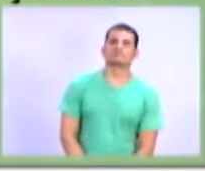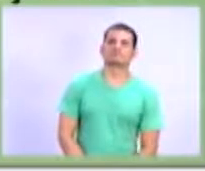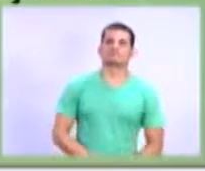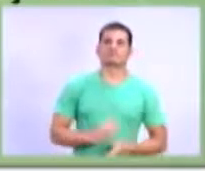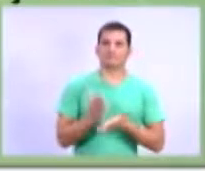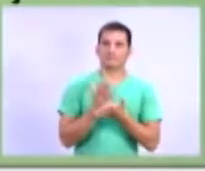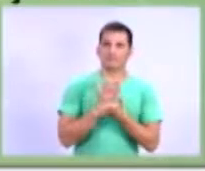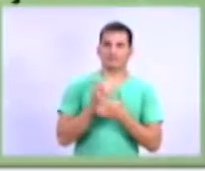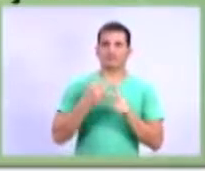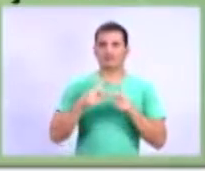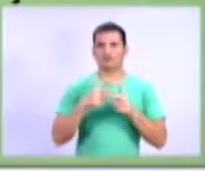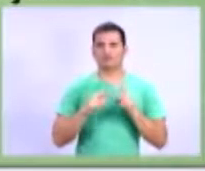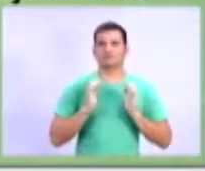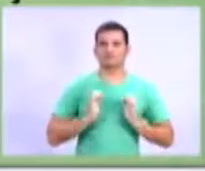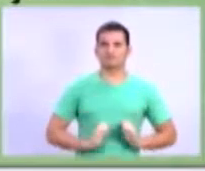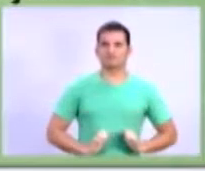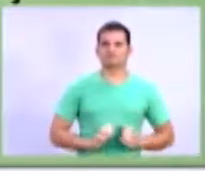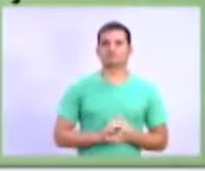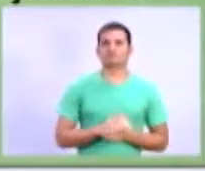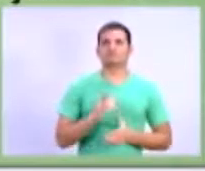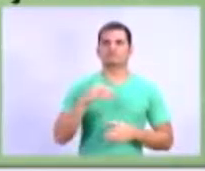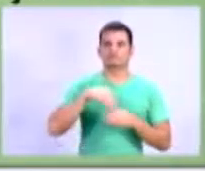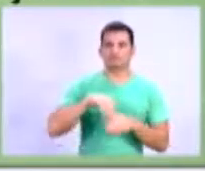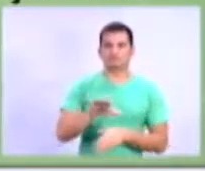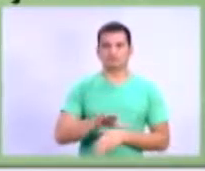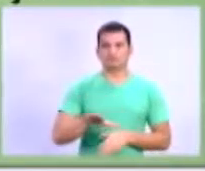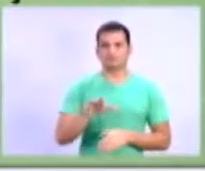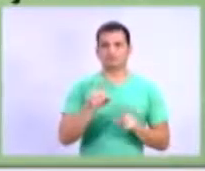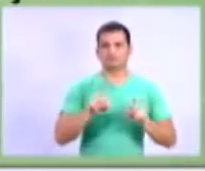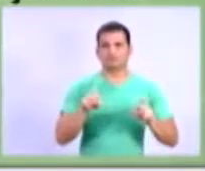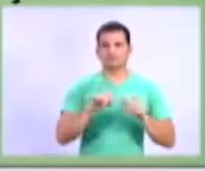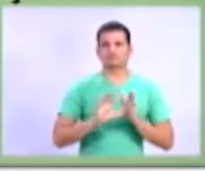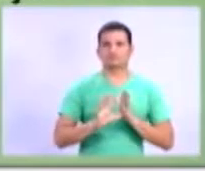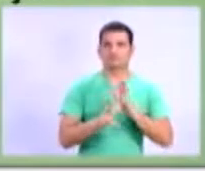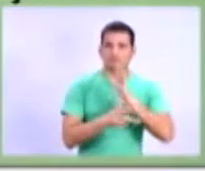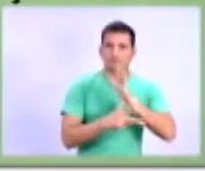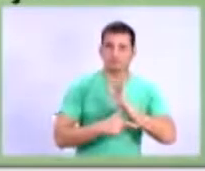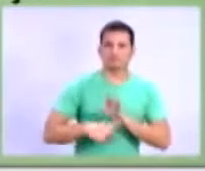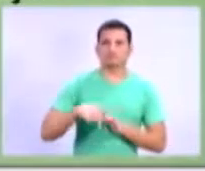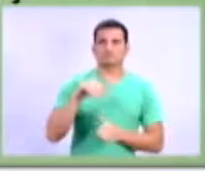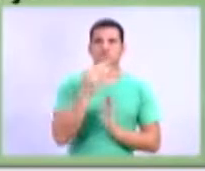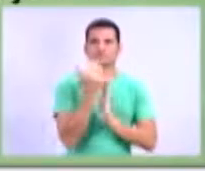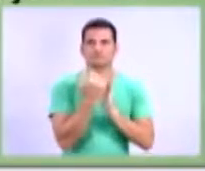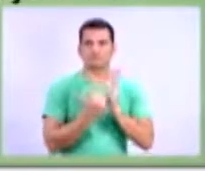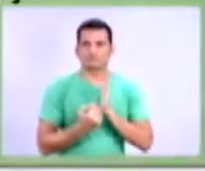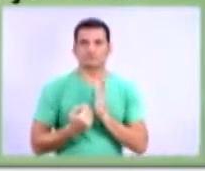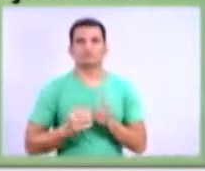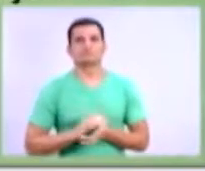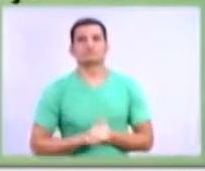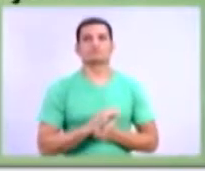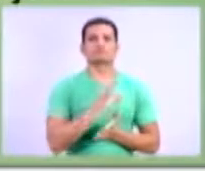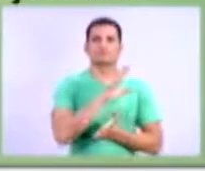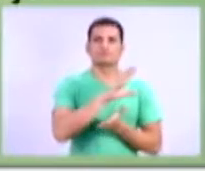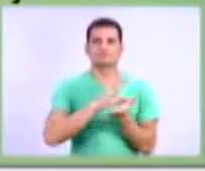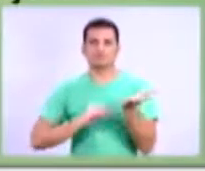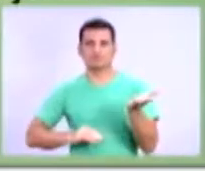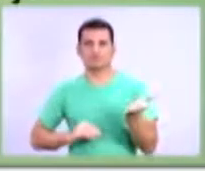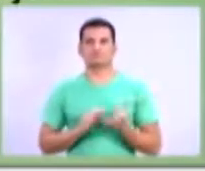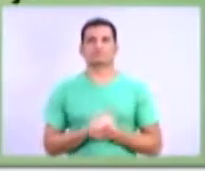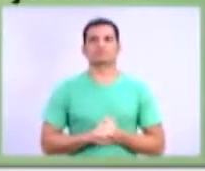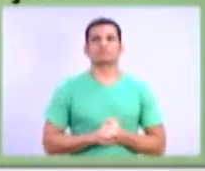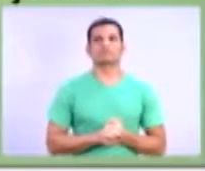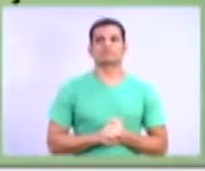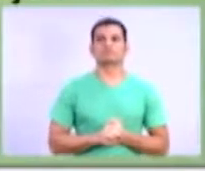da informática, como o roubo de software, cópias, né, a ação de hackers, a disseminação